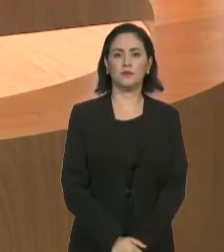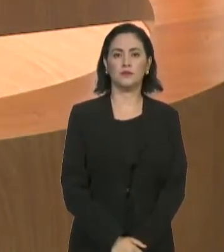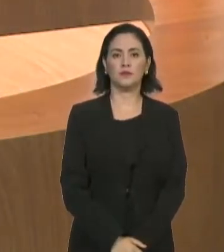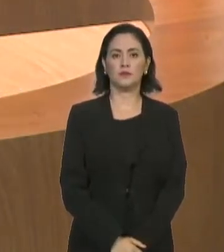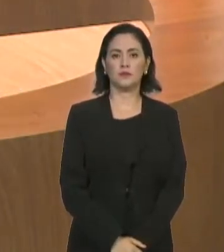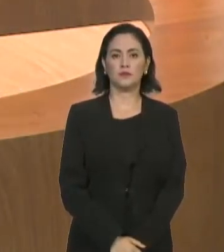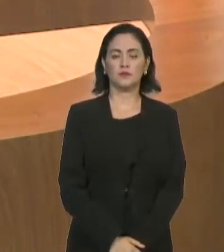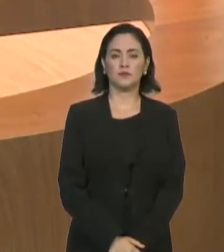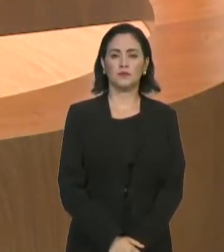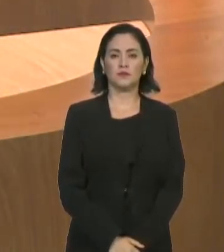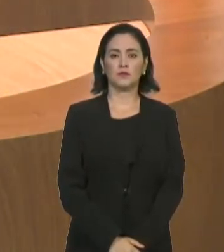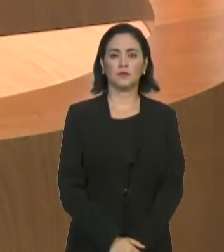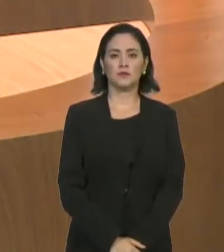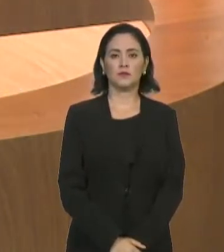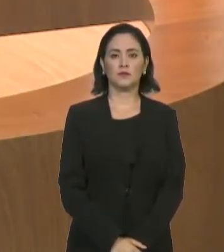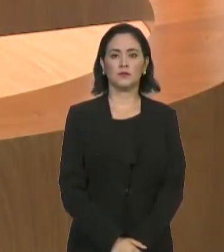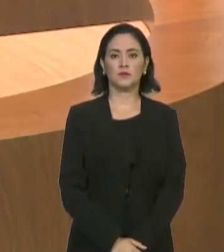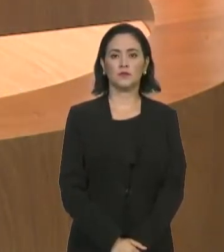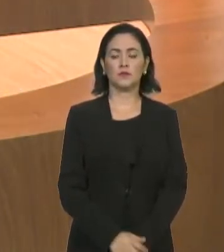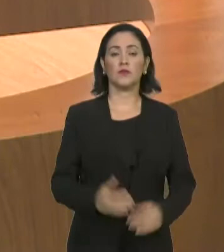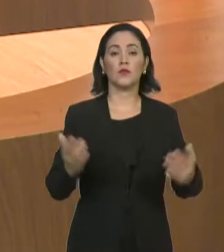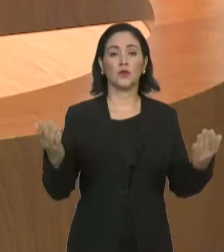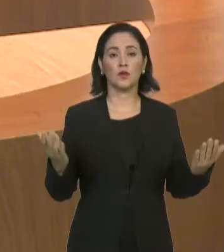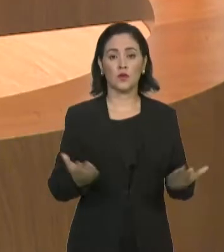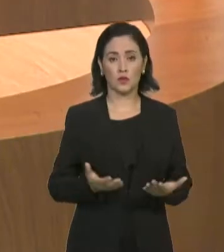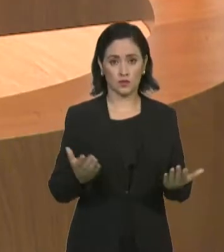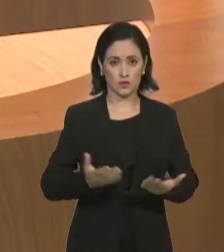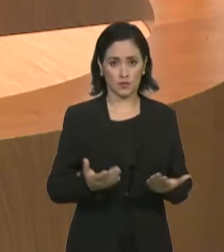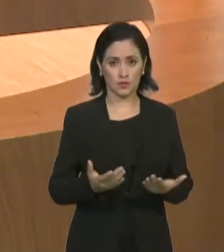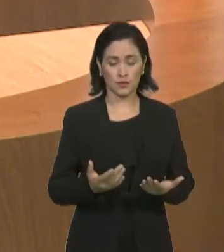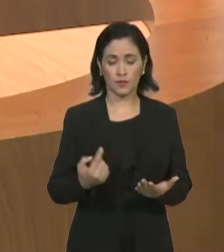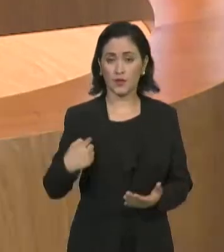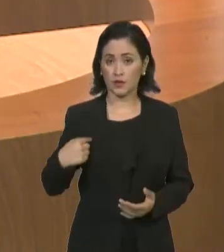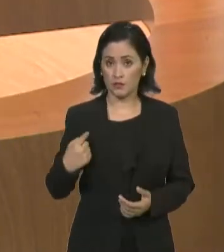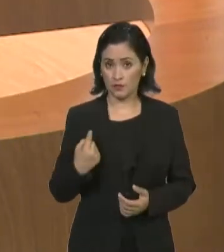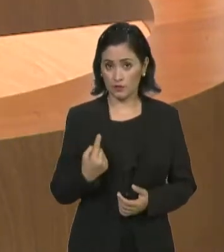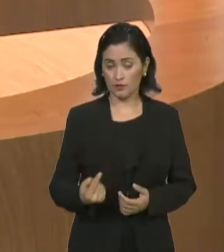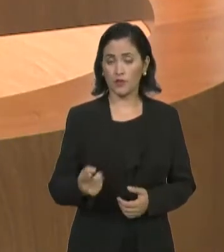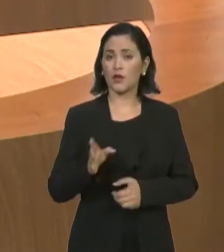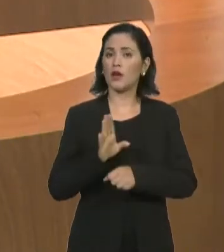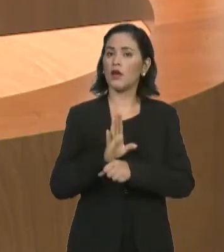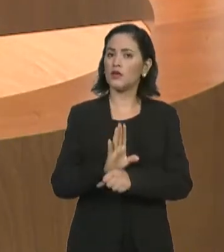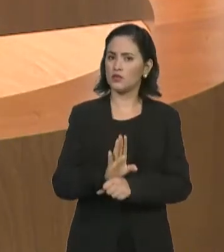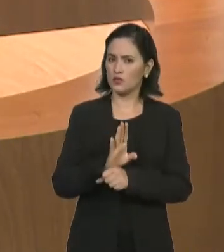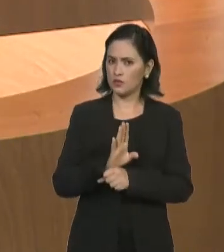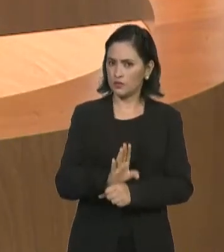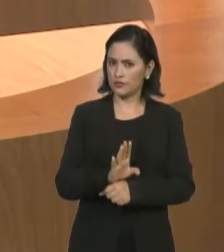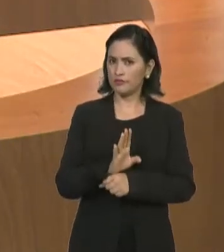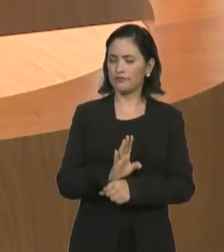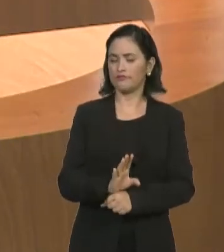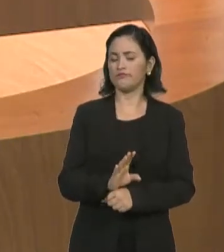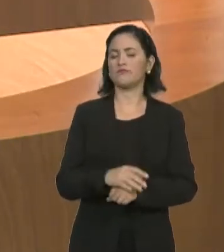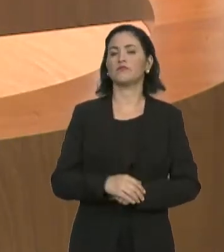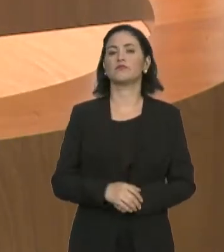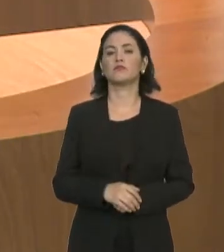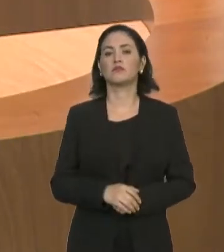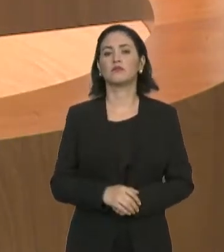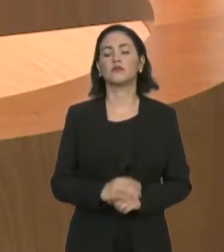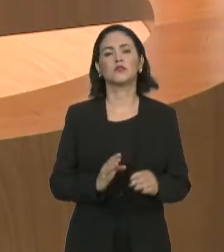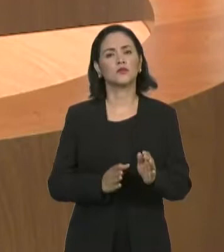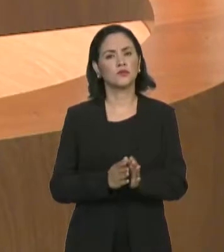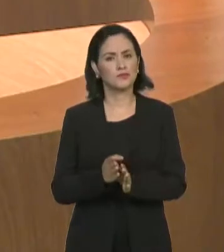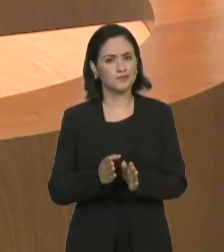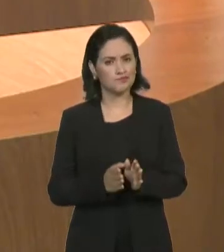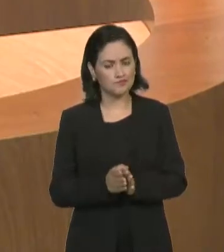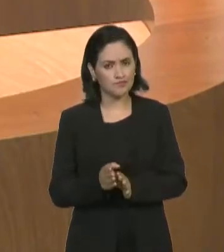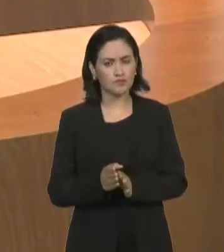aqui dar uma contribuição fazer uma observação e dá uma contribuição para